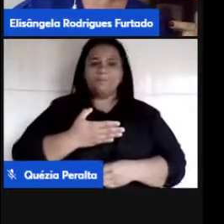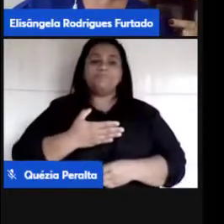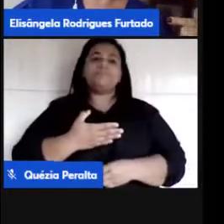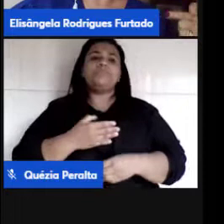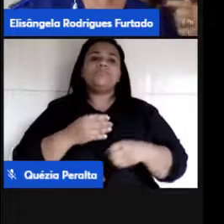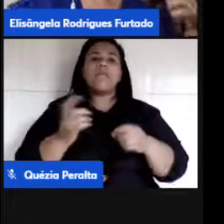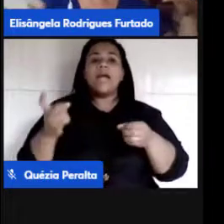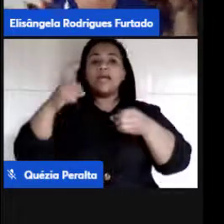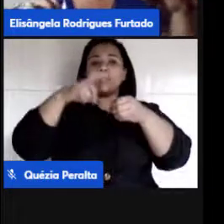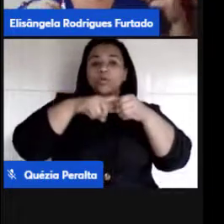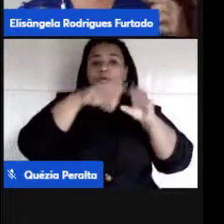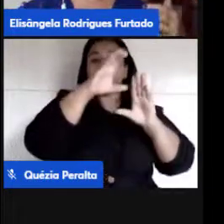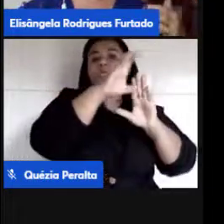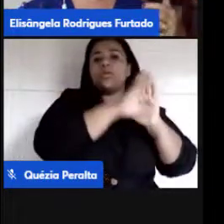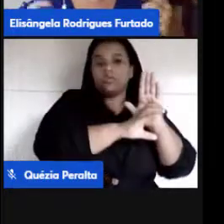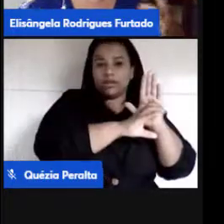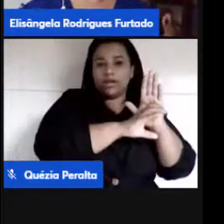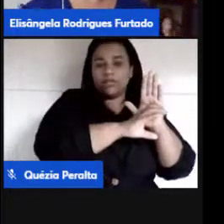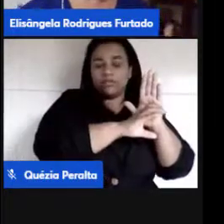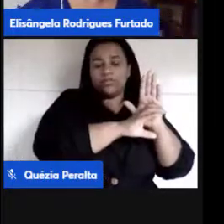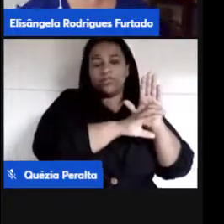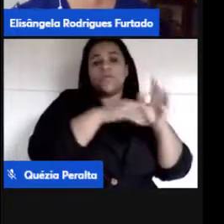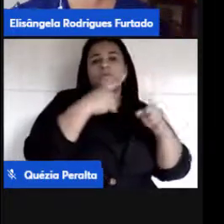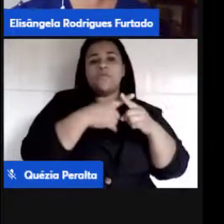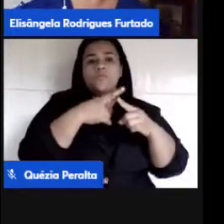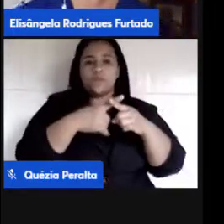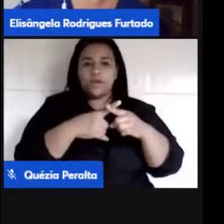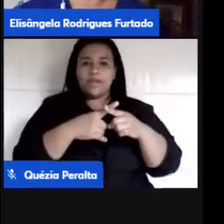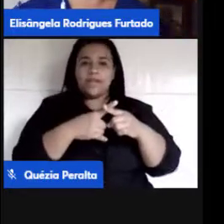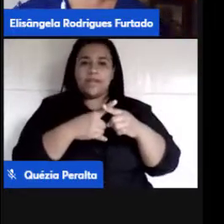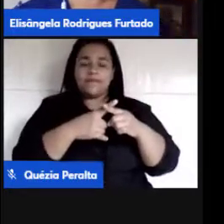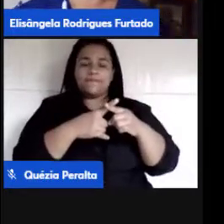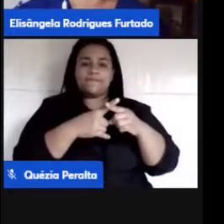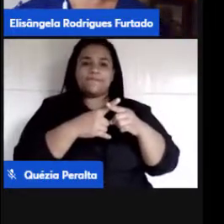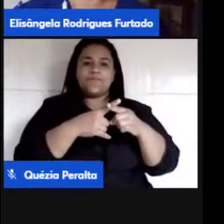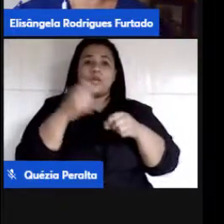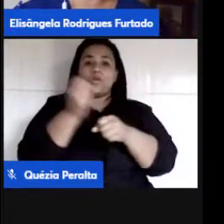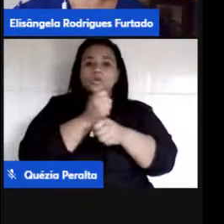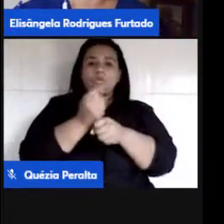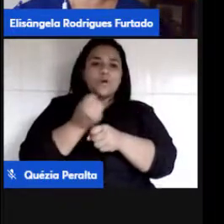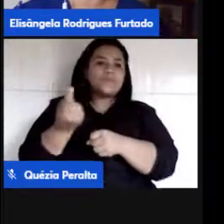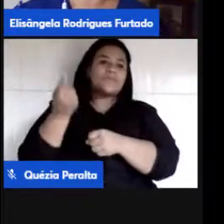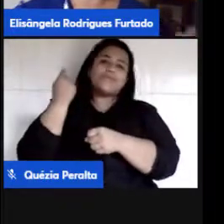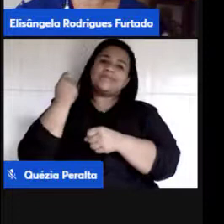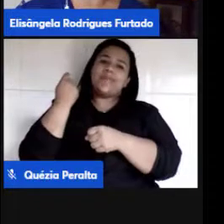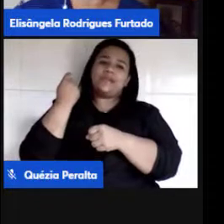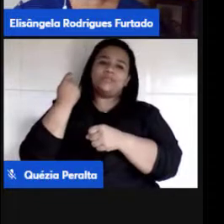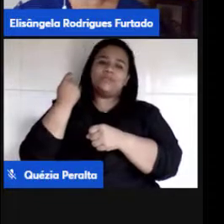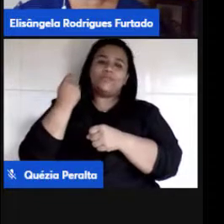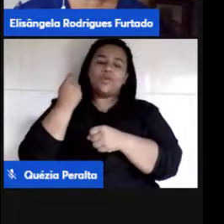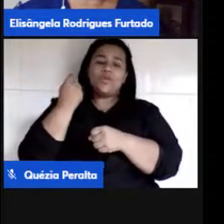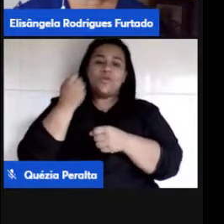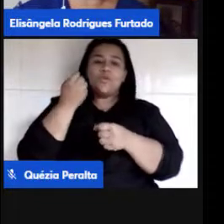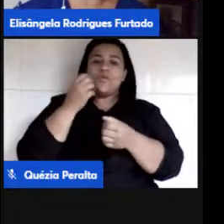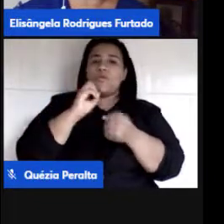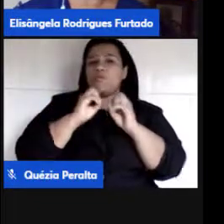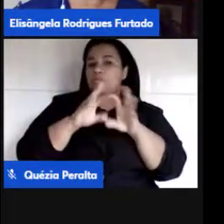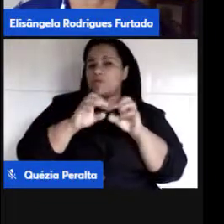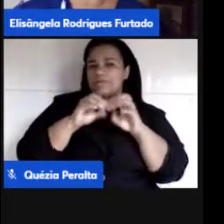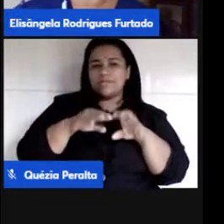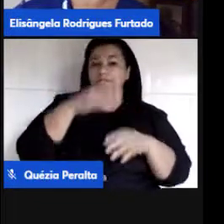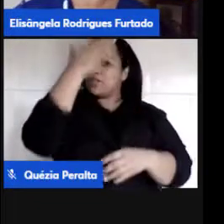aluno tivesse total compreensão do que ele deveria fazer. Então, eu retomo essas